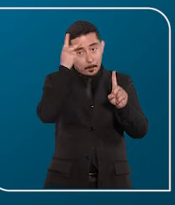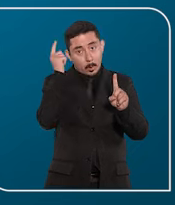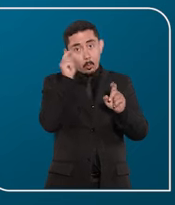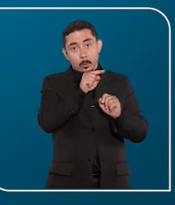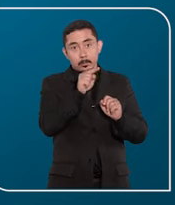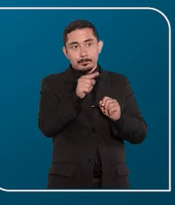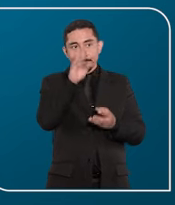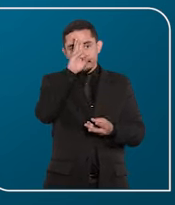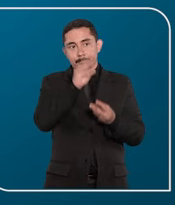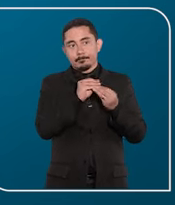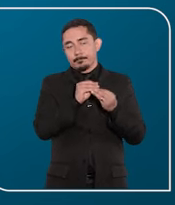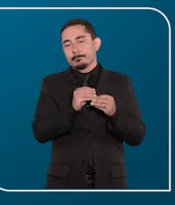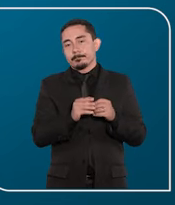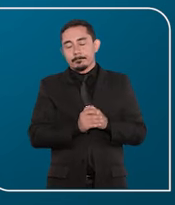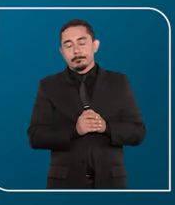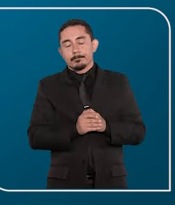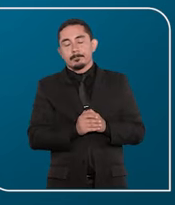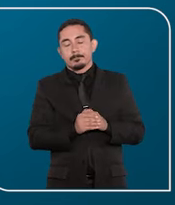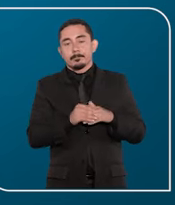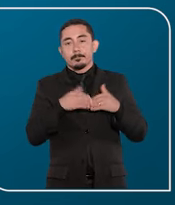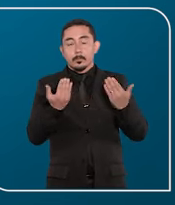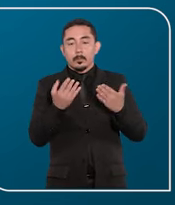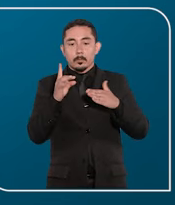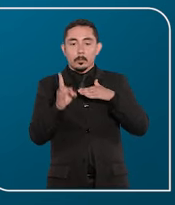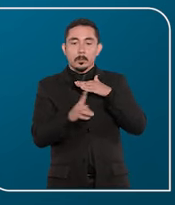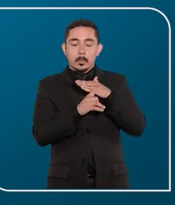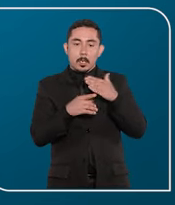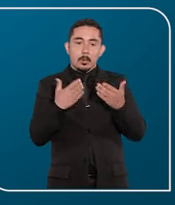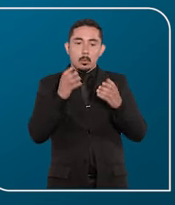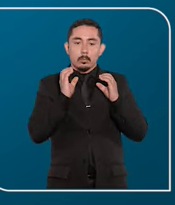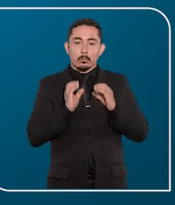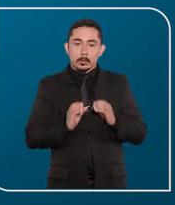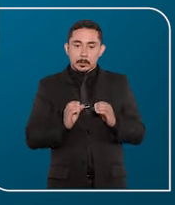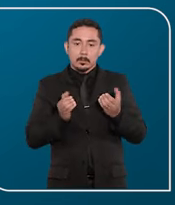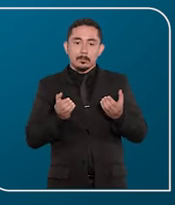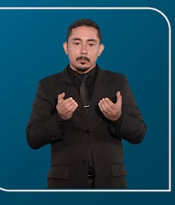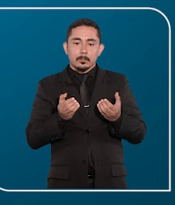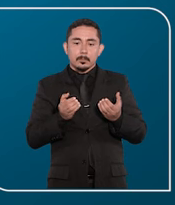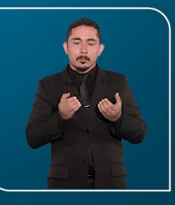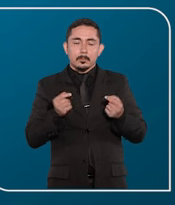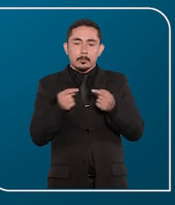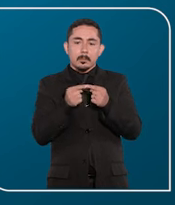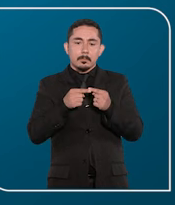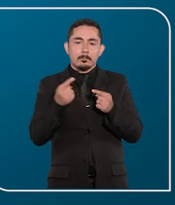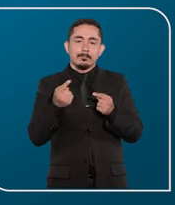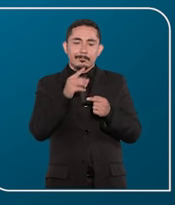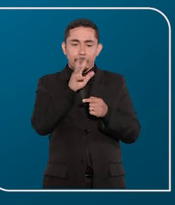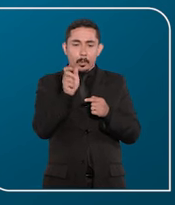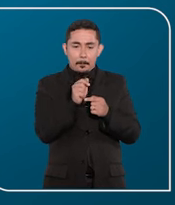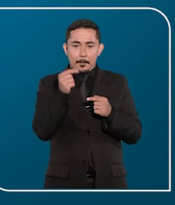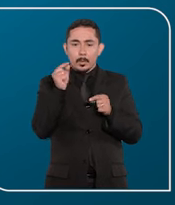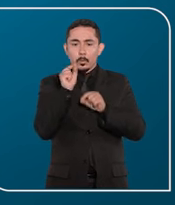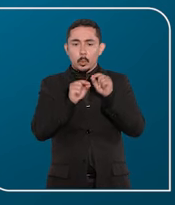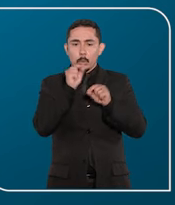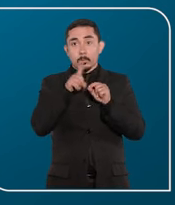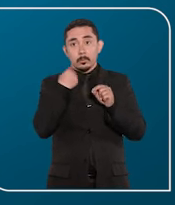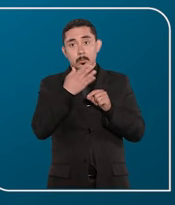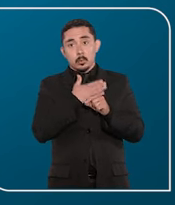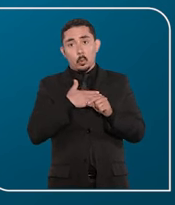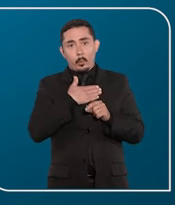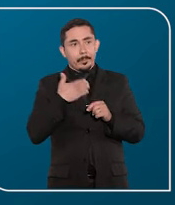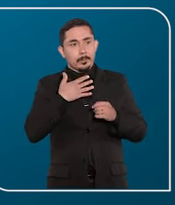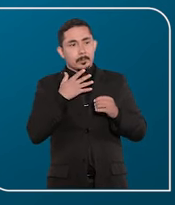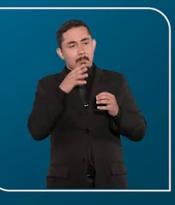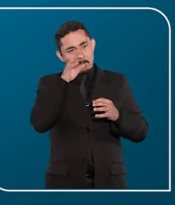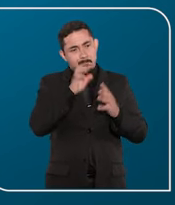para o seu cliente. E os clientes, ou os cidadãos, nesse nosso sangue latino, a gente gosta muito de brigar, né?